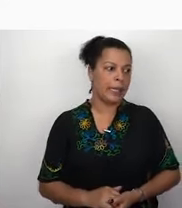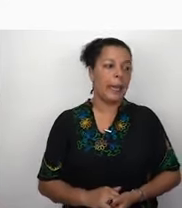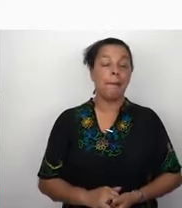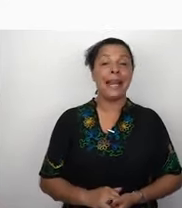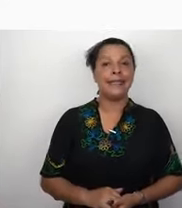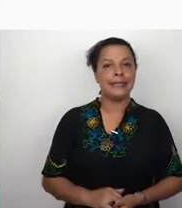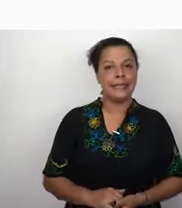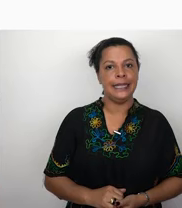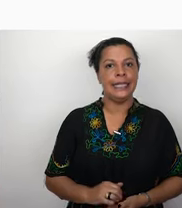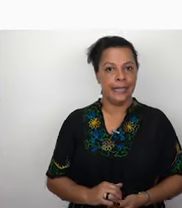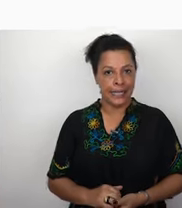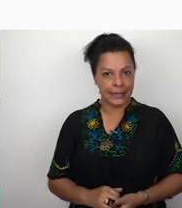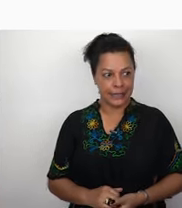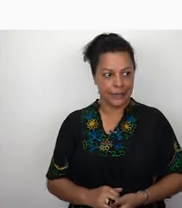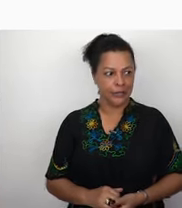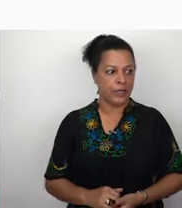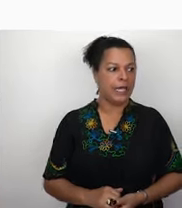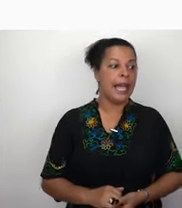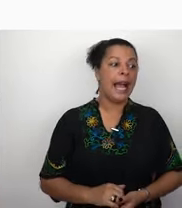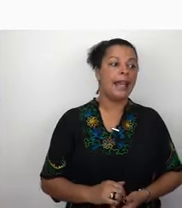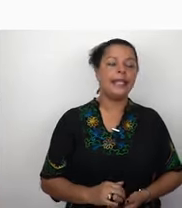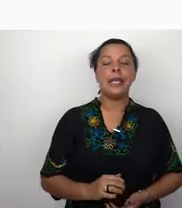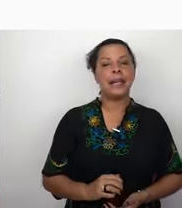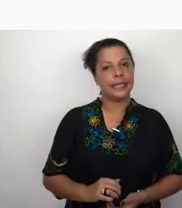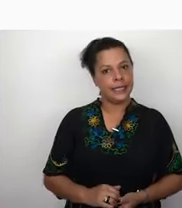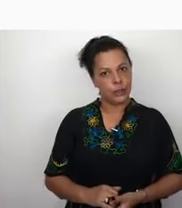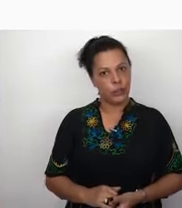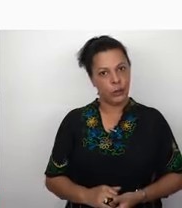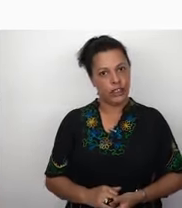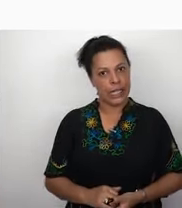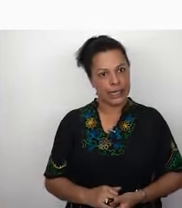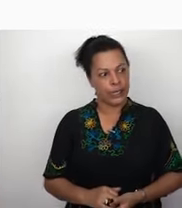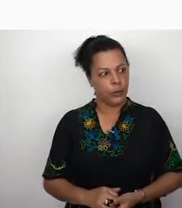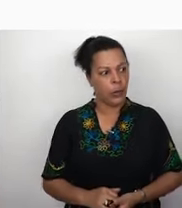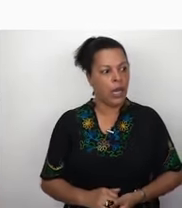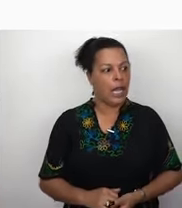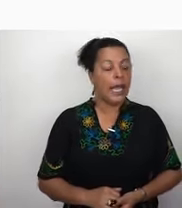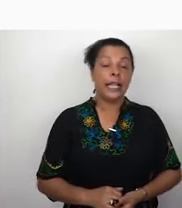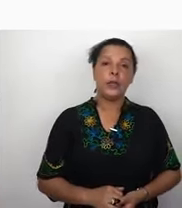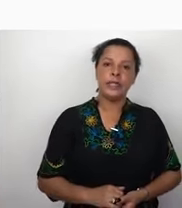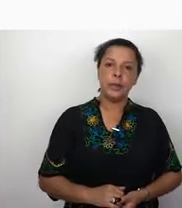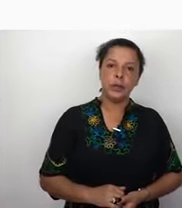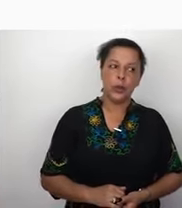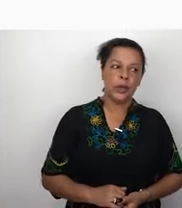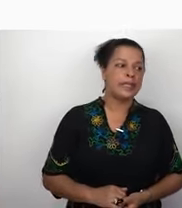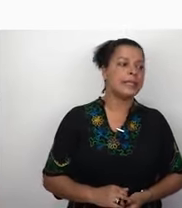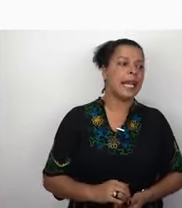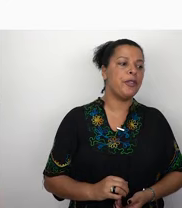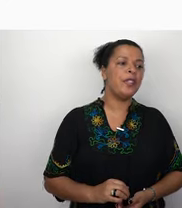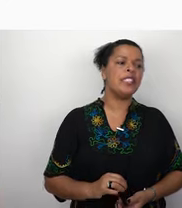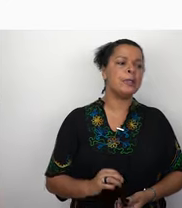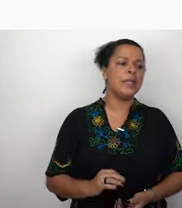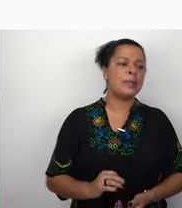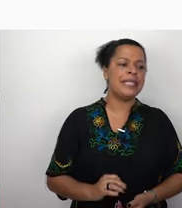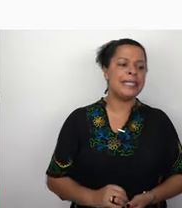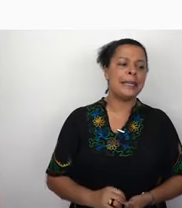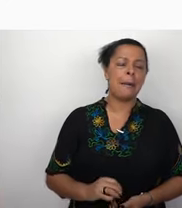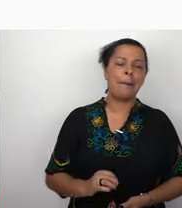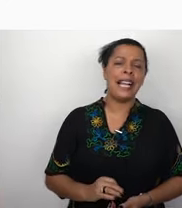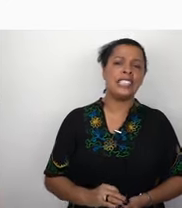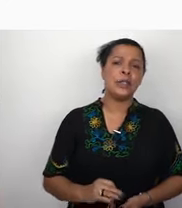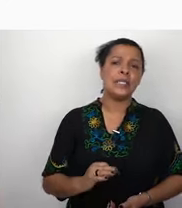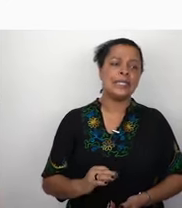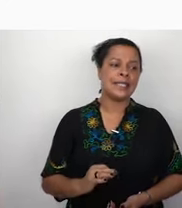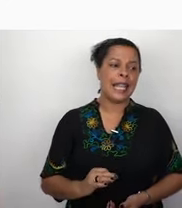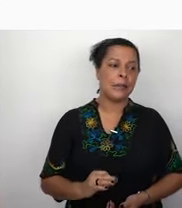Teófilo Otoni, Brasília e Recife, além da matriz no Rio de Janeiro. Em 2002, foi